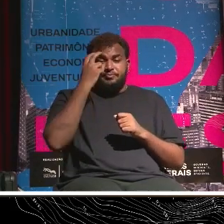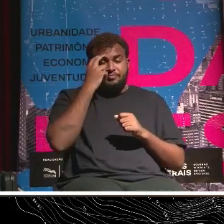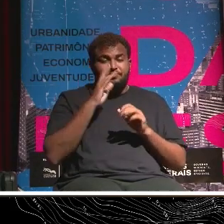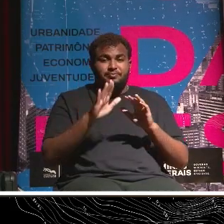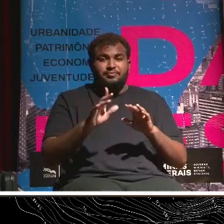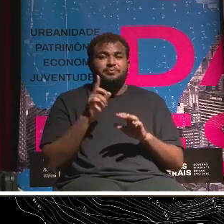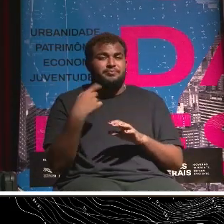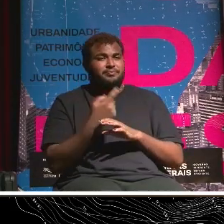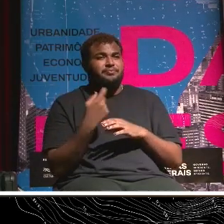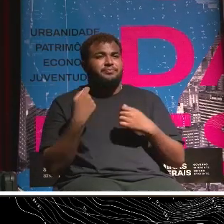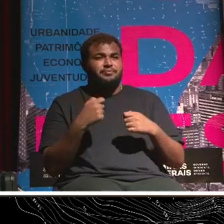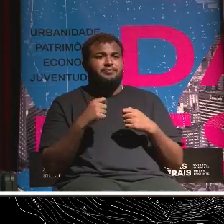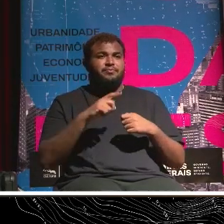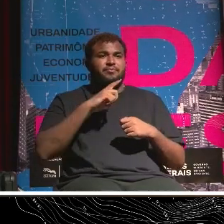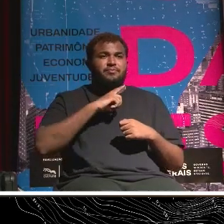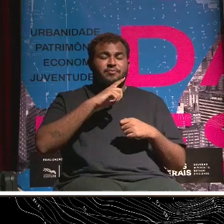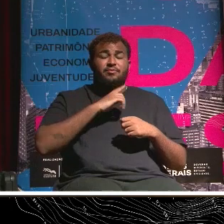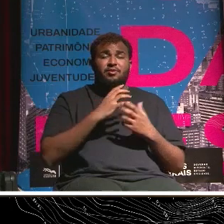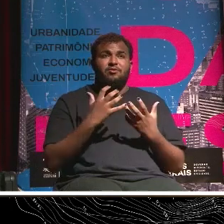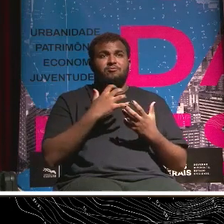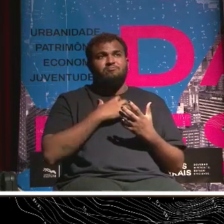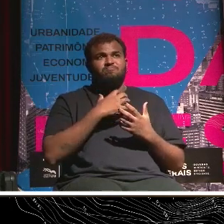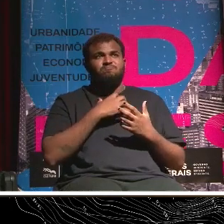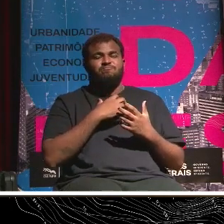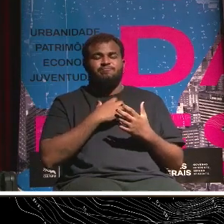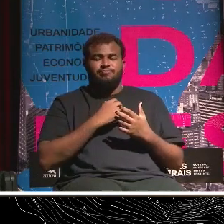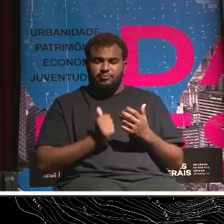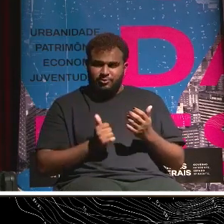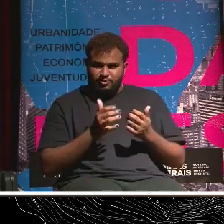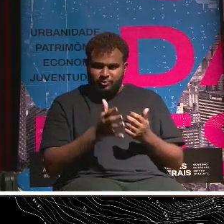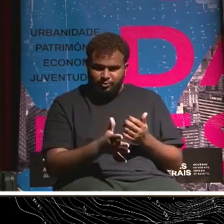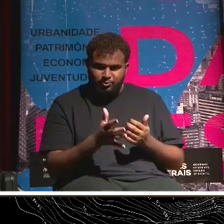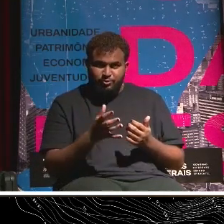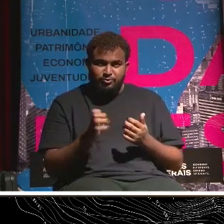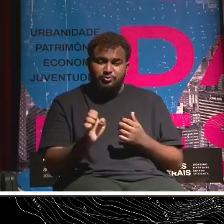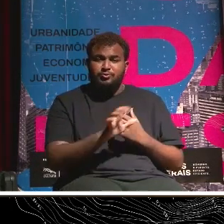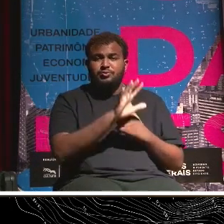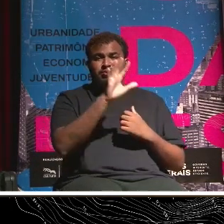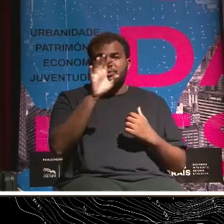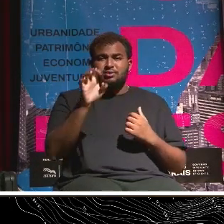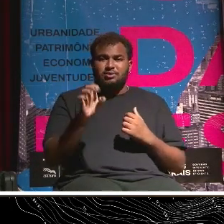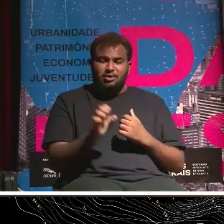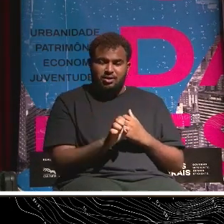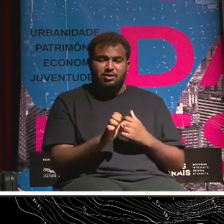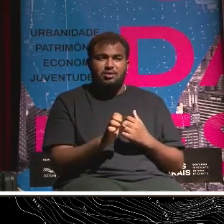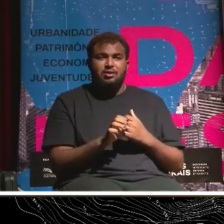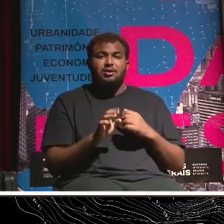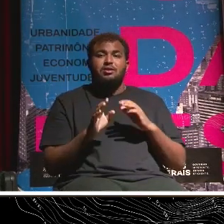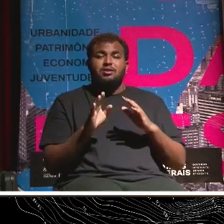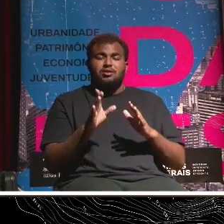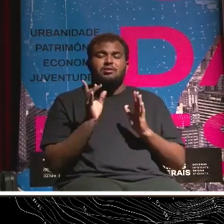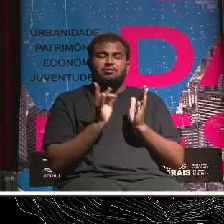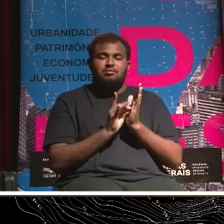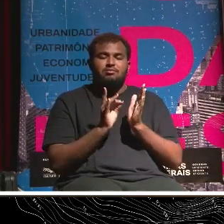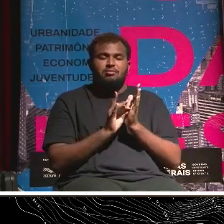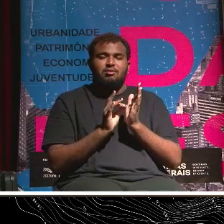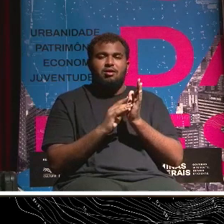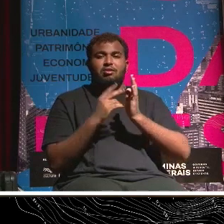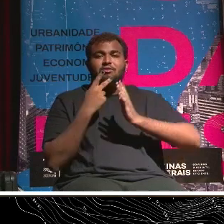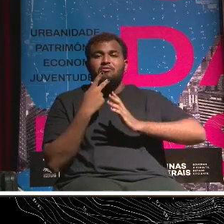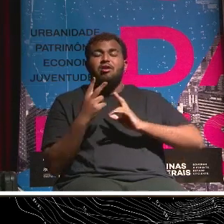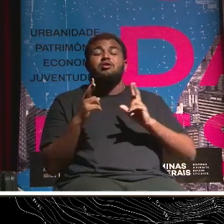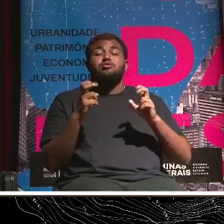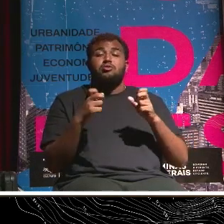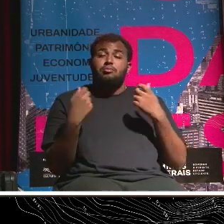gente precisa dotar de materialidade as ações do Estado nesses territórios. E isso se traduz muito